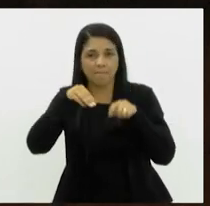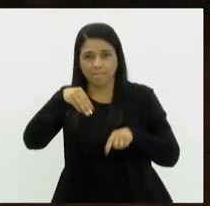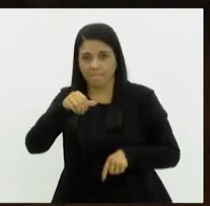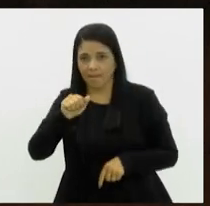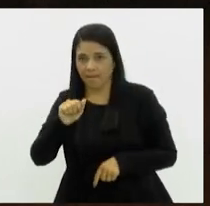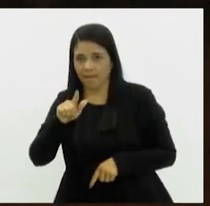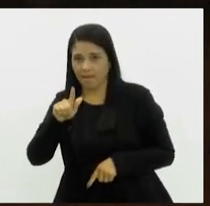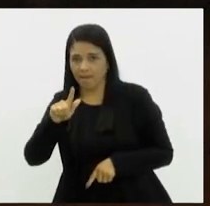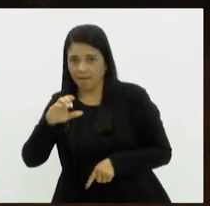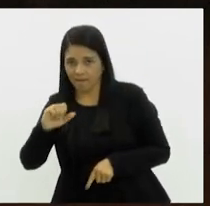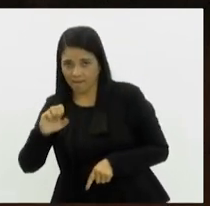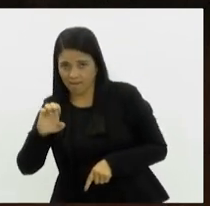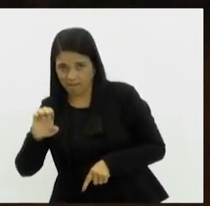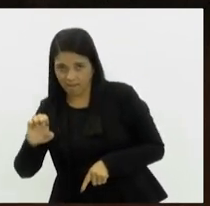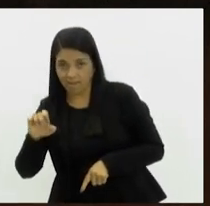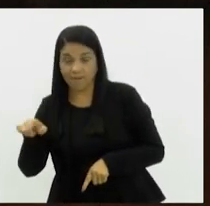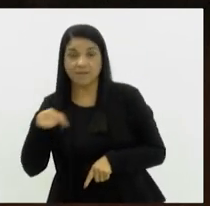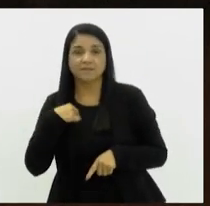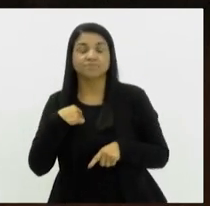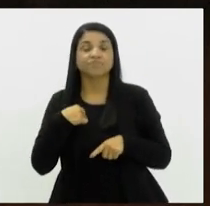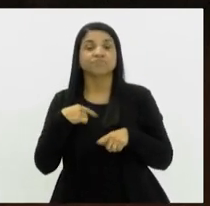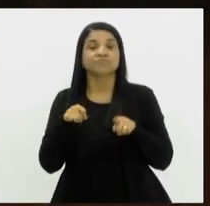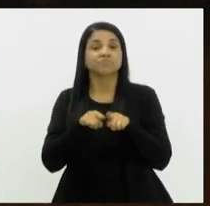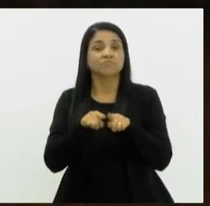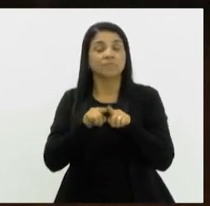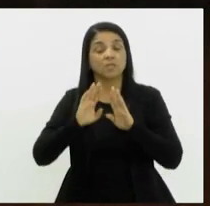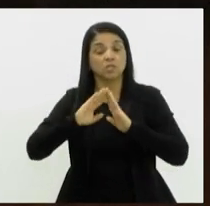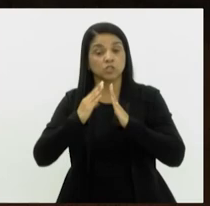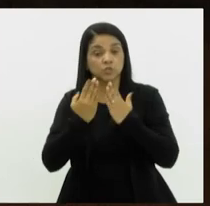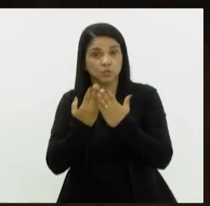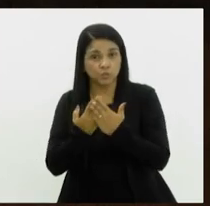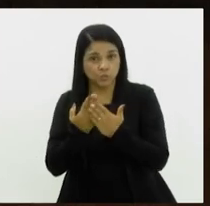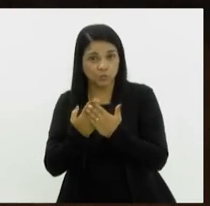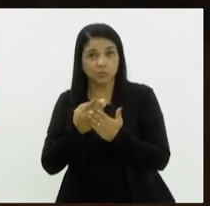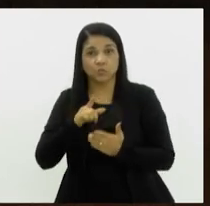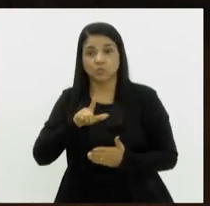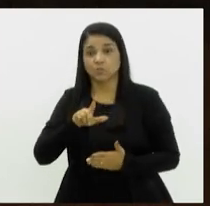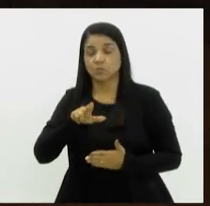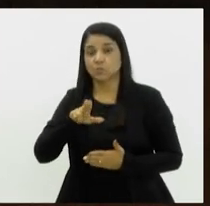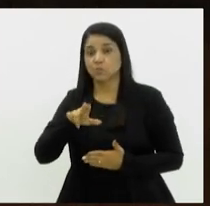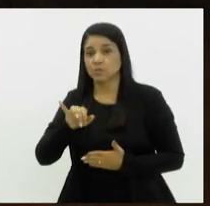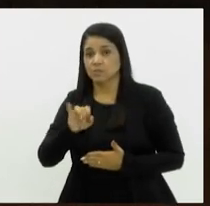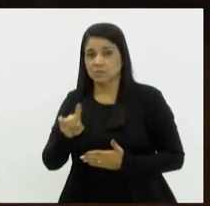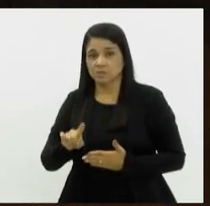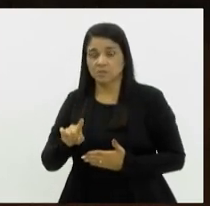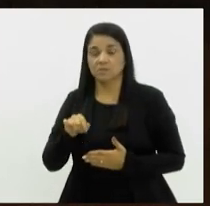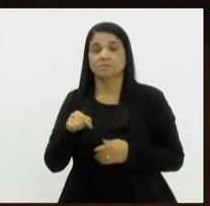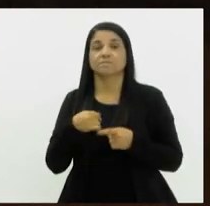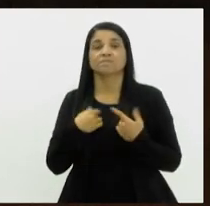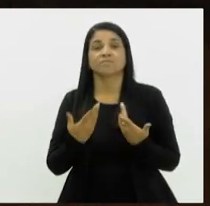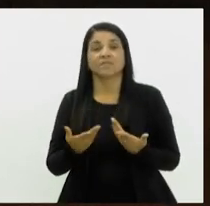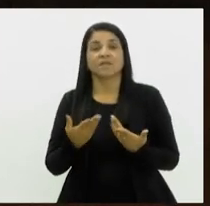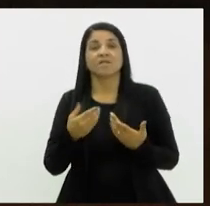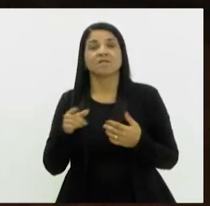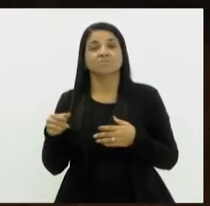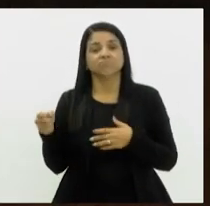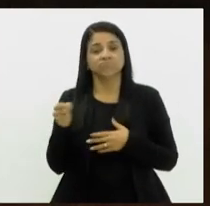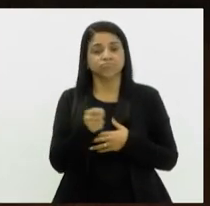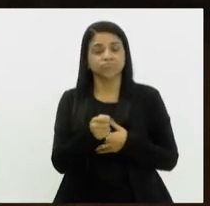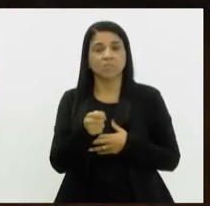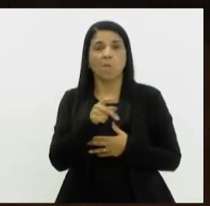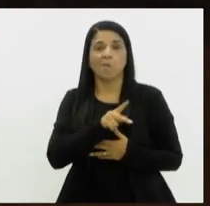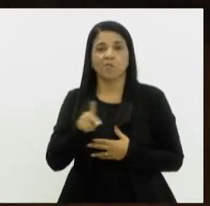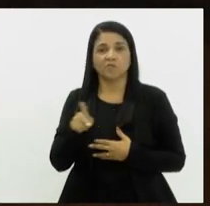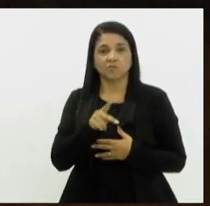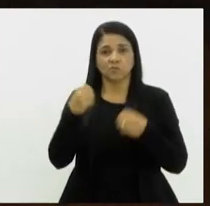municípios vizinhos, que estudaram na escola Luiz Reid. E em 2024, agora, assumiu, foi empossado, o diretor-geral, professor